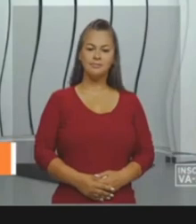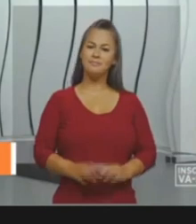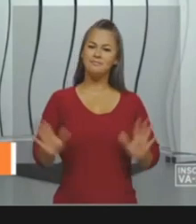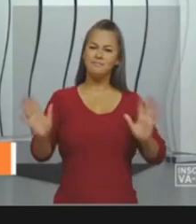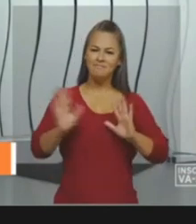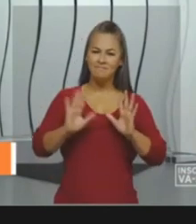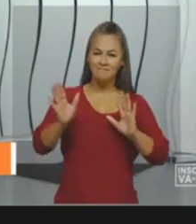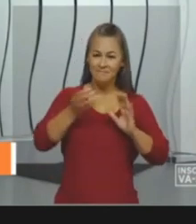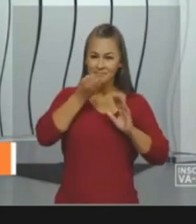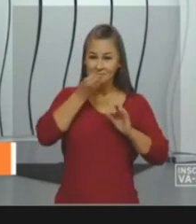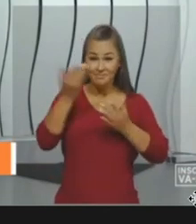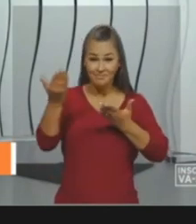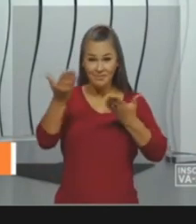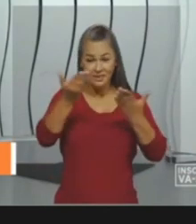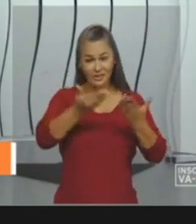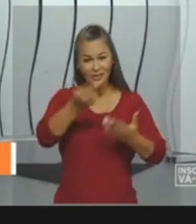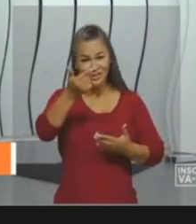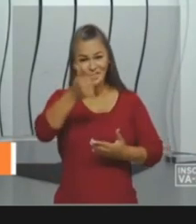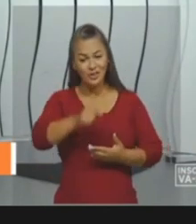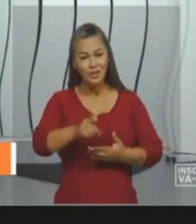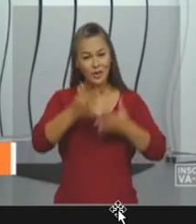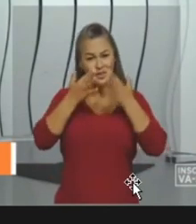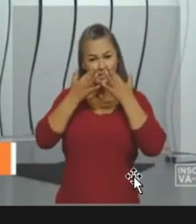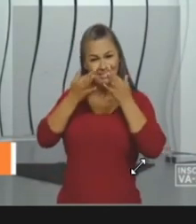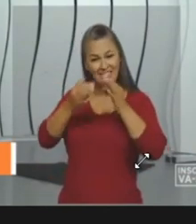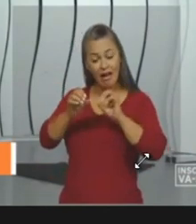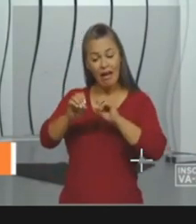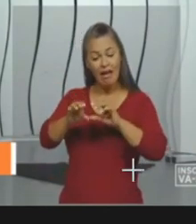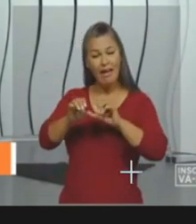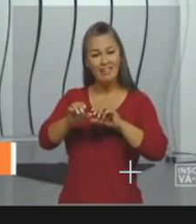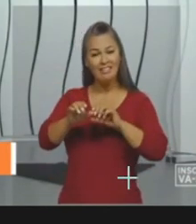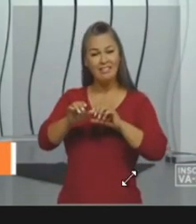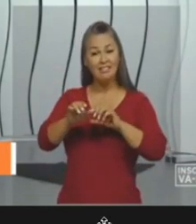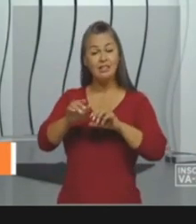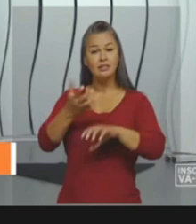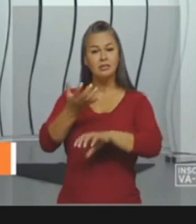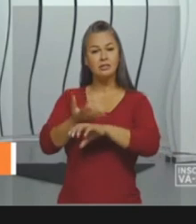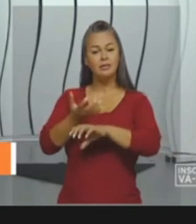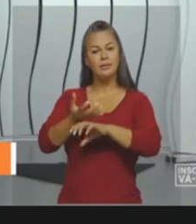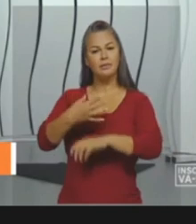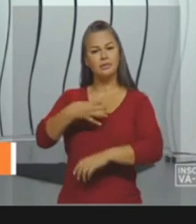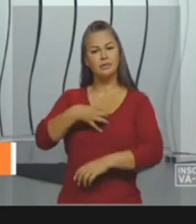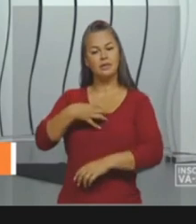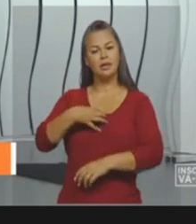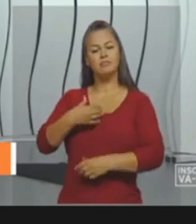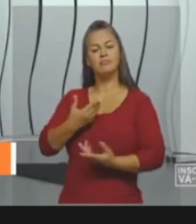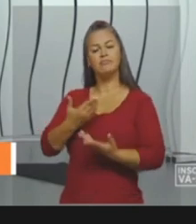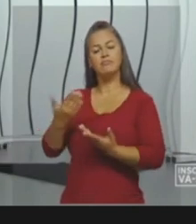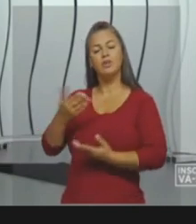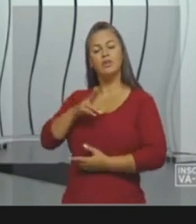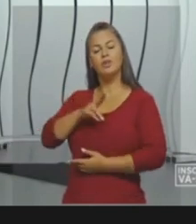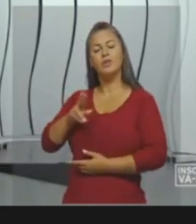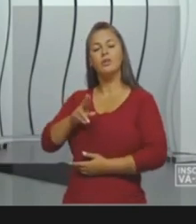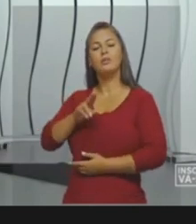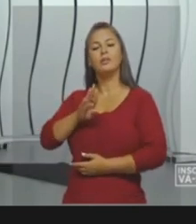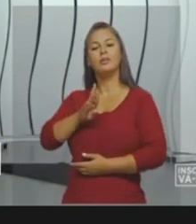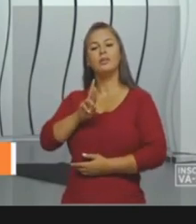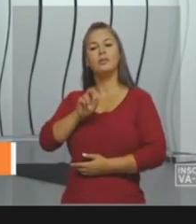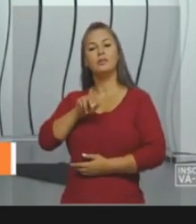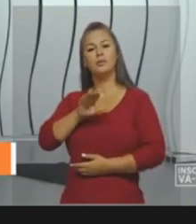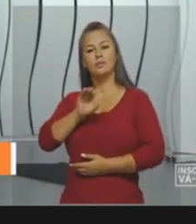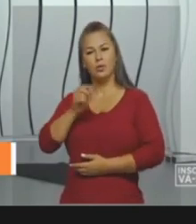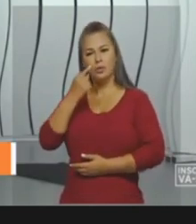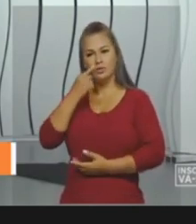Olá, seja bem-vindo a mais um Se Liga na Educação de Ciências. Eu sou o Bruno Galvão e eu vou falar com você